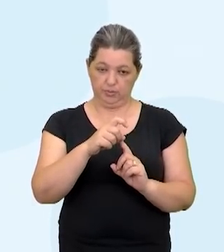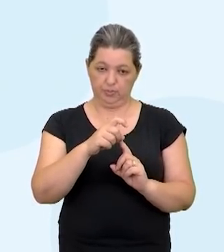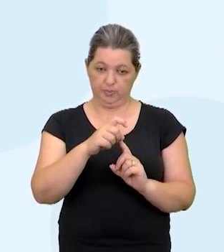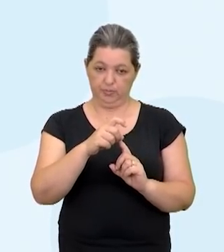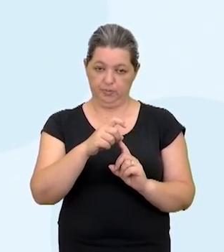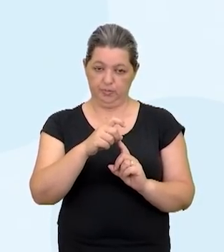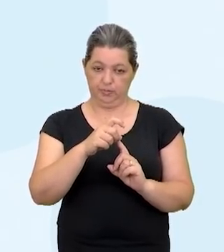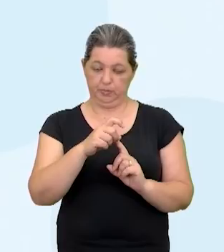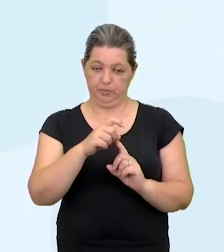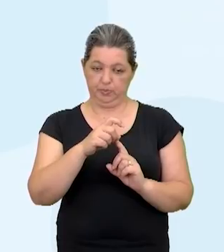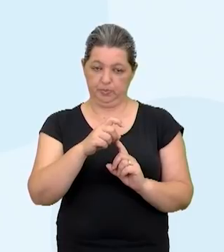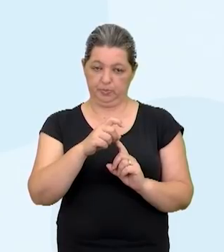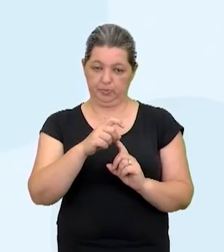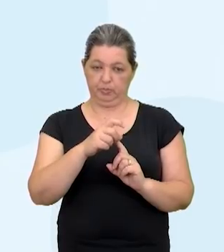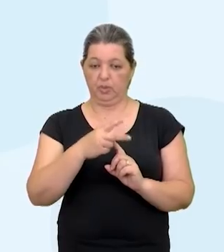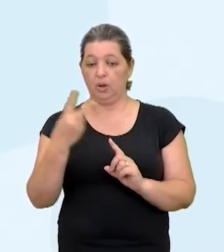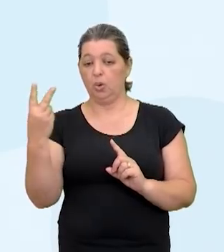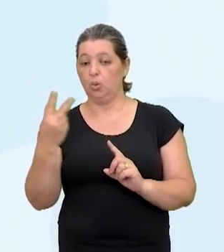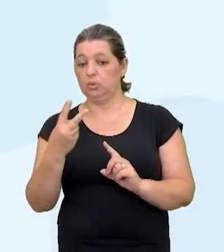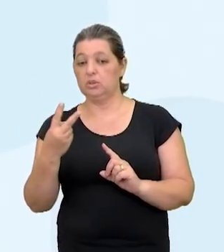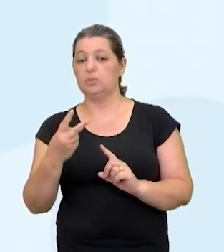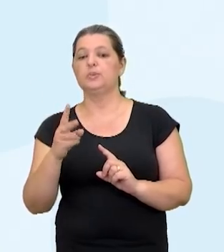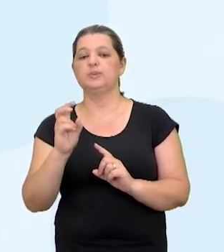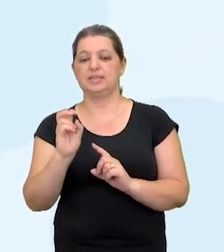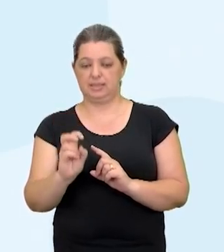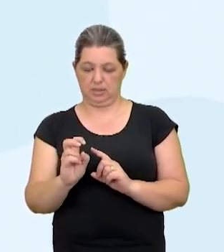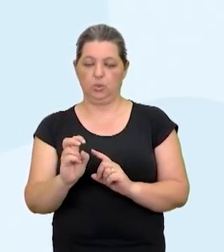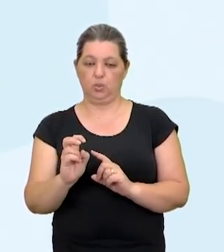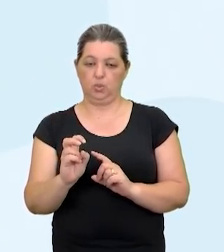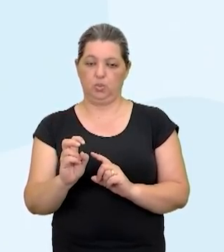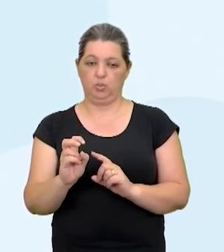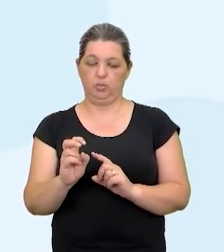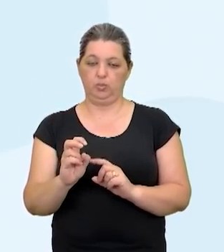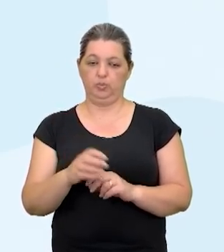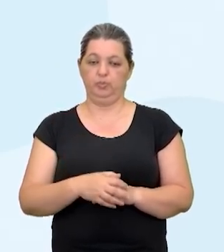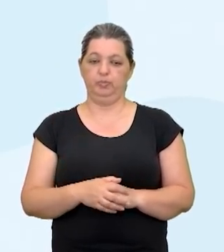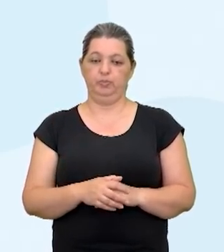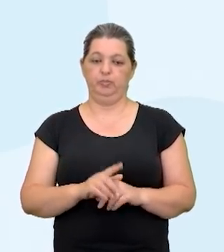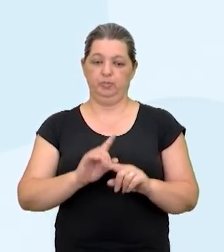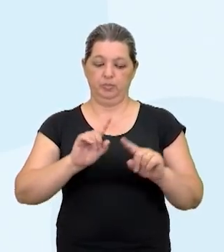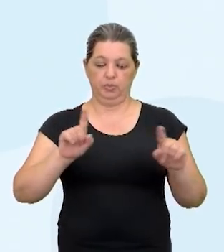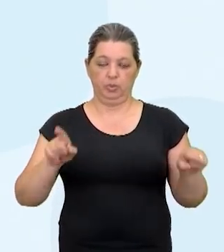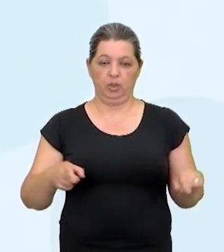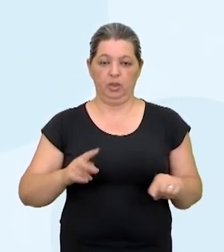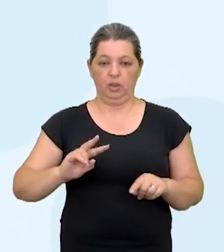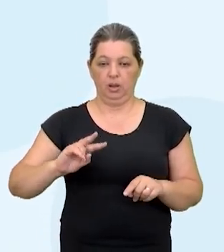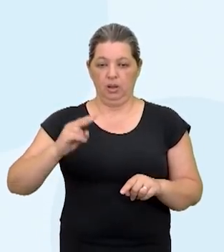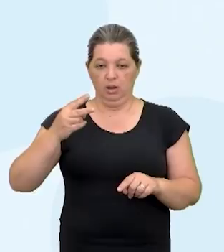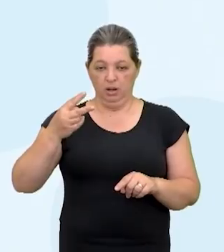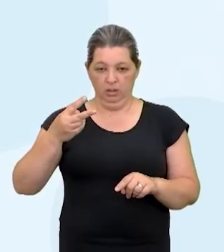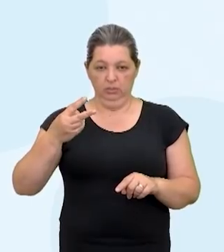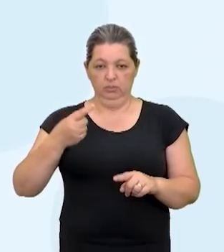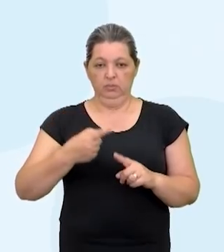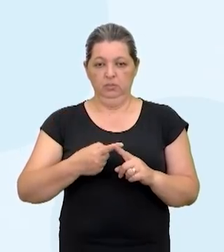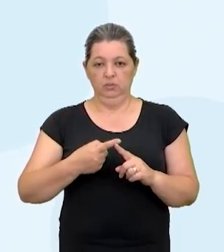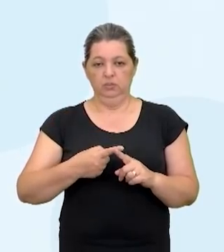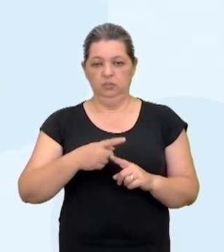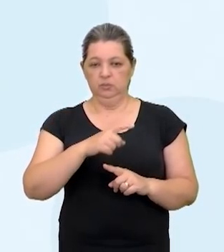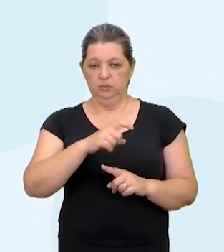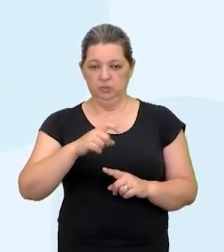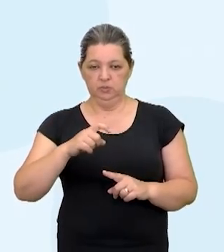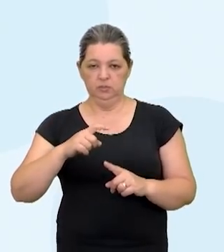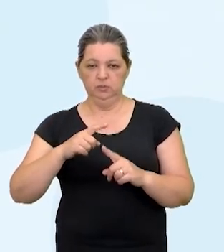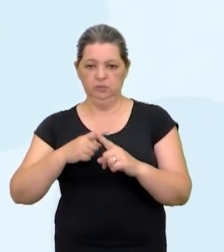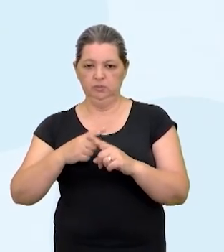elevado ao quadrado, e o segundo termo foi o 5, que foi elevado ao quadrado, e que foi lá multiplicado lá no meio, ó, o x e o 5. Então, a